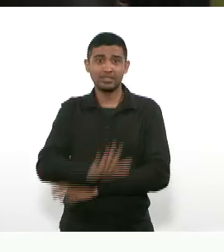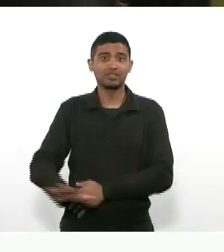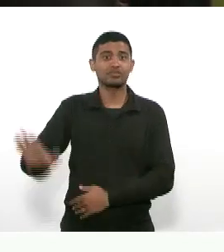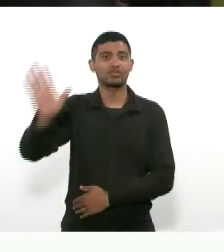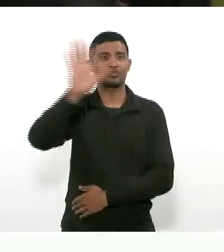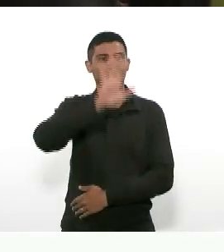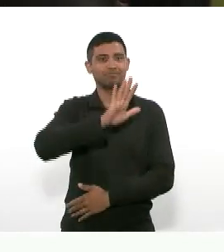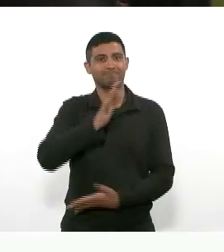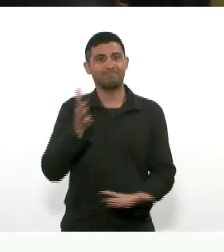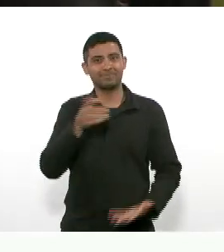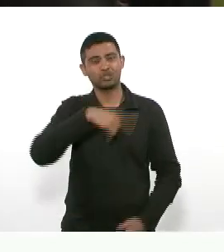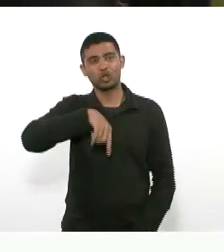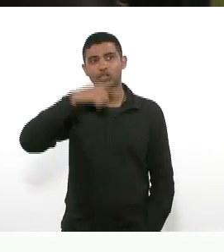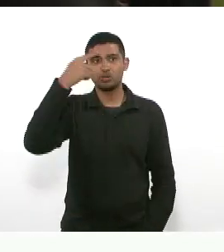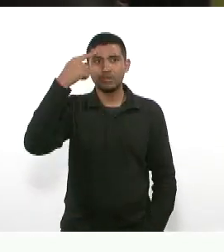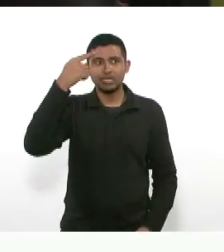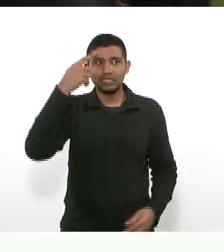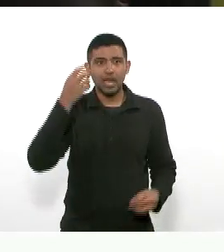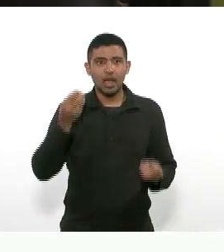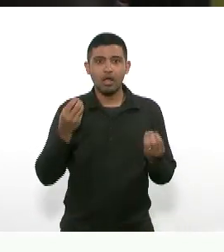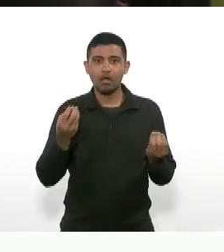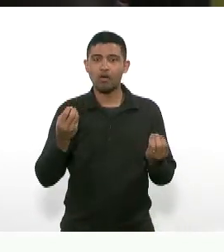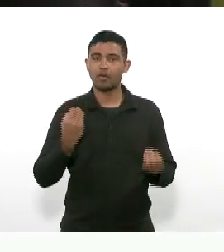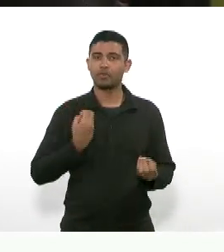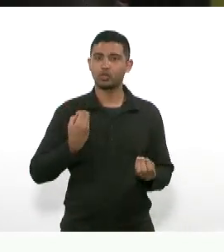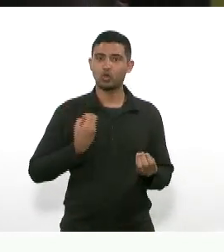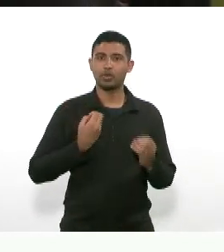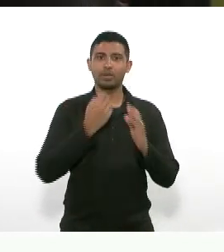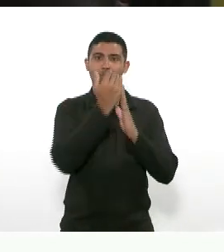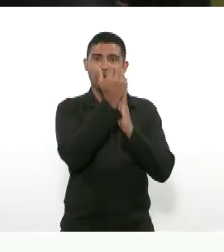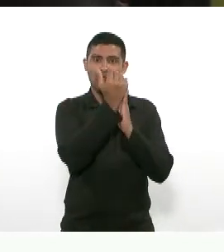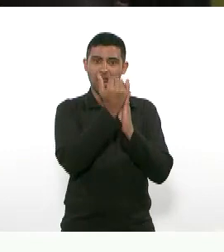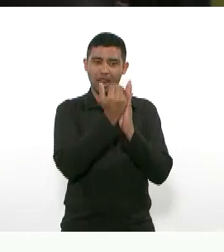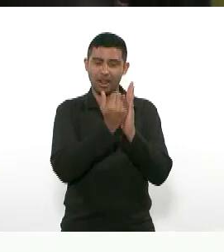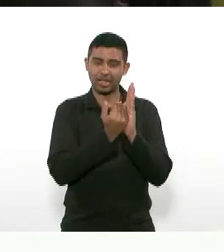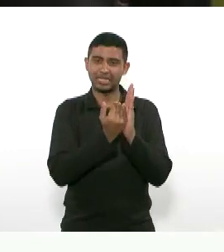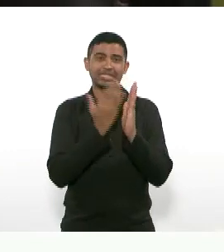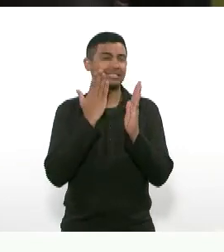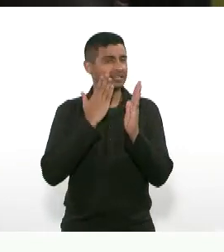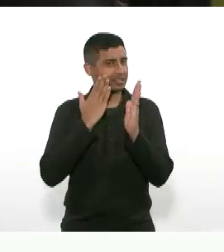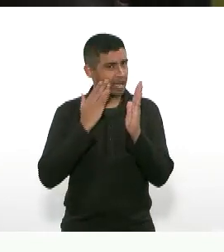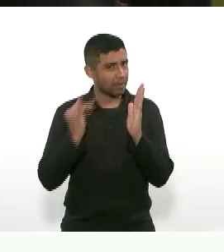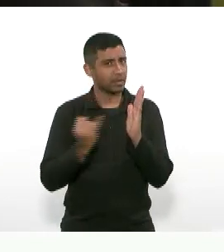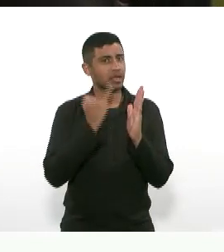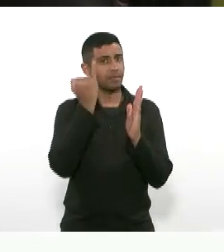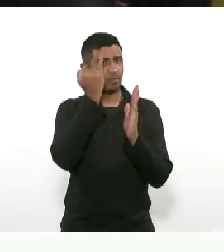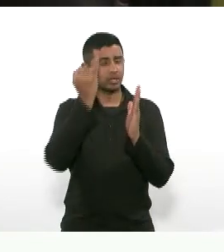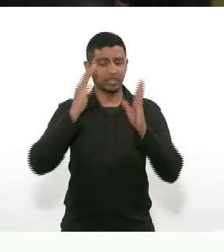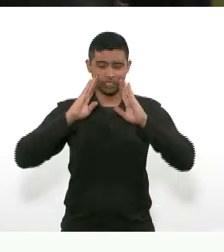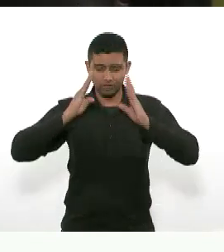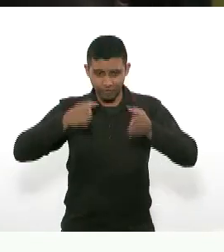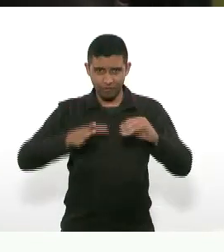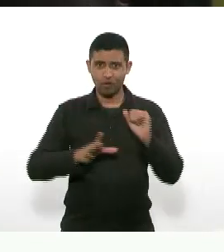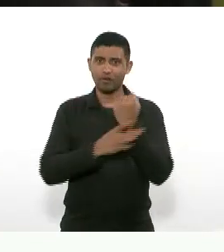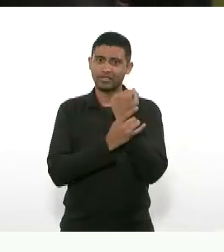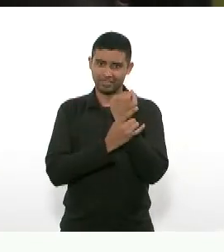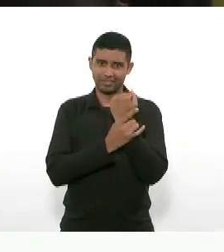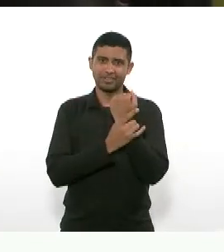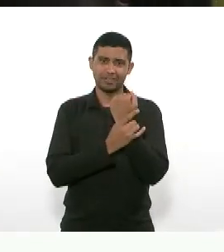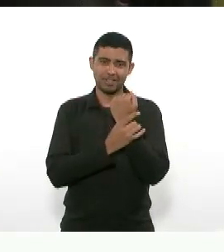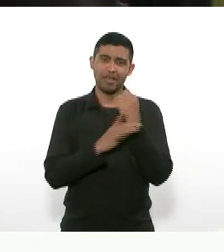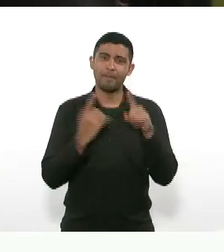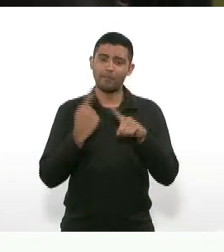pensa no que representa isso, a gente vê a importância da questão da segurança, porque segurança é política